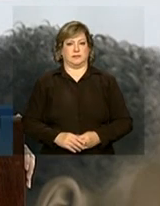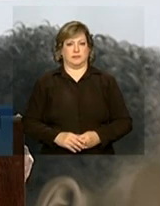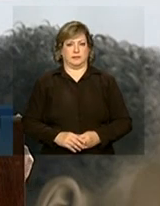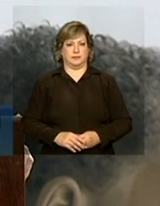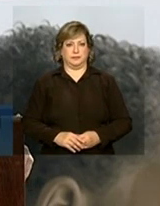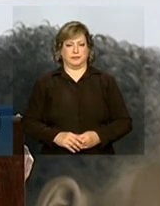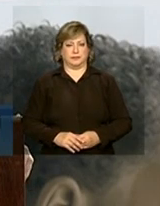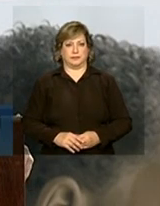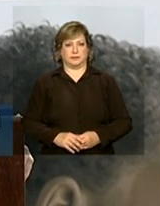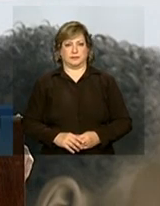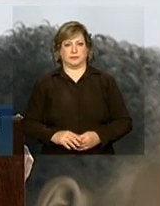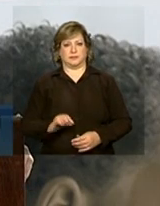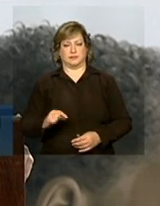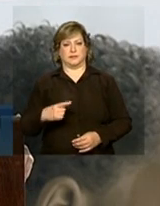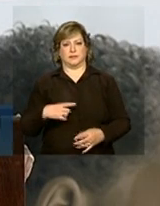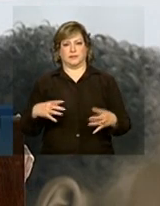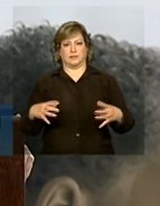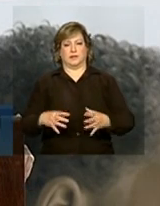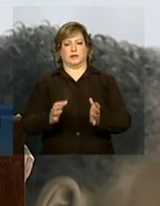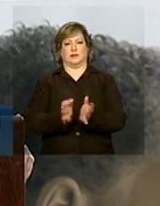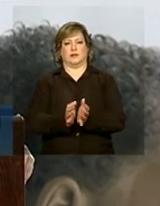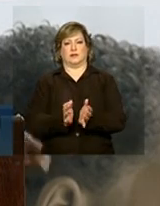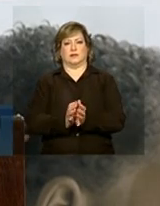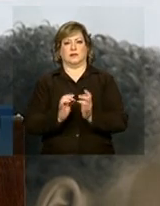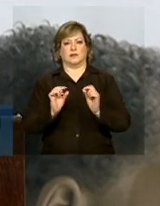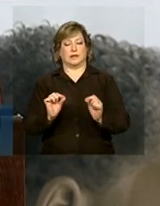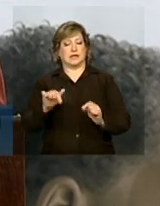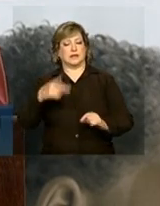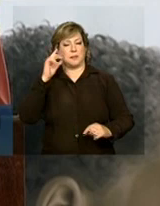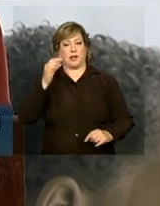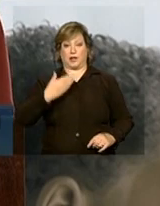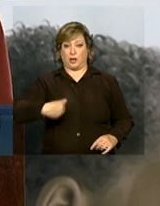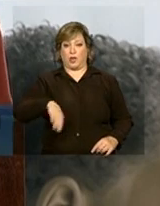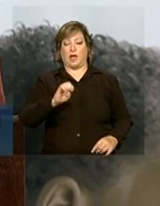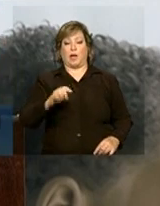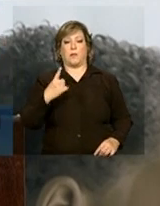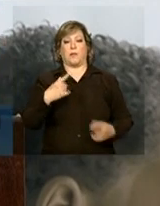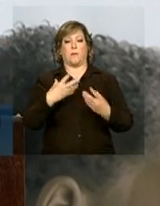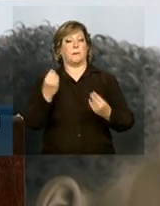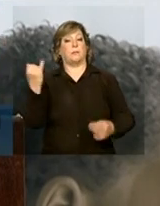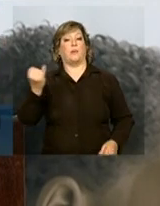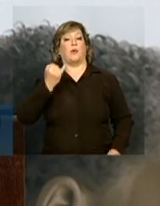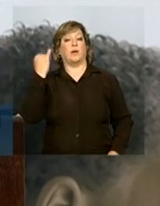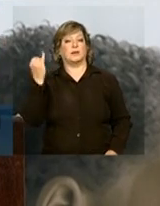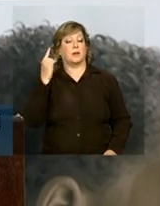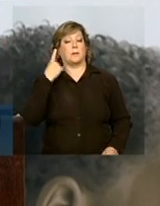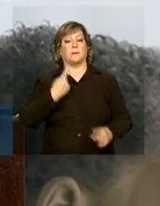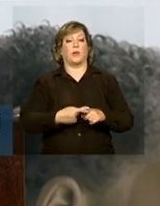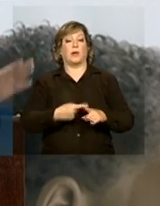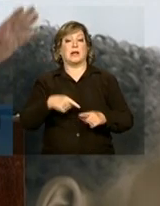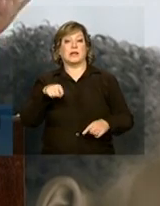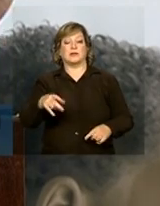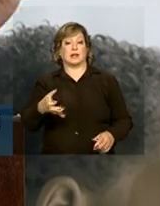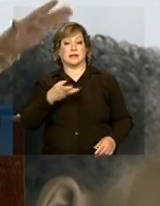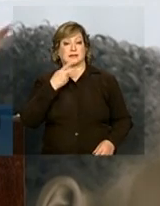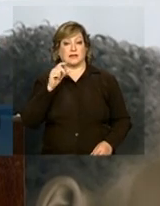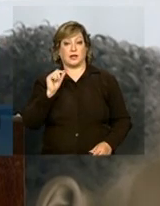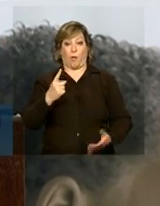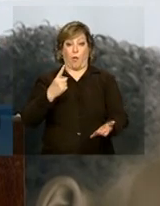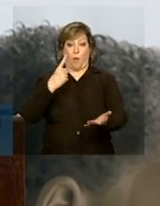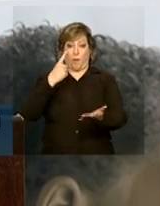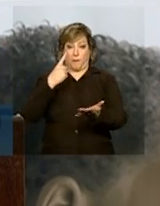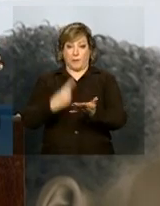E isso para nós é algo muito importante, porque significa que